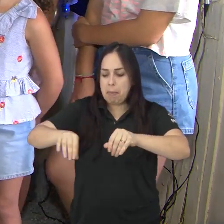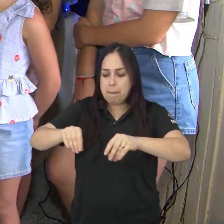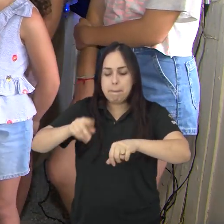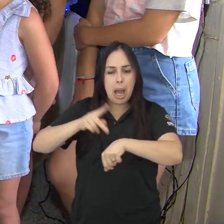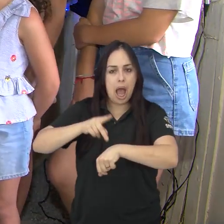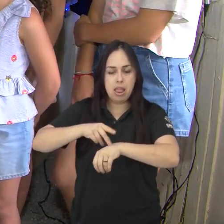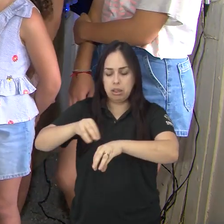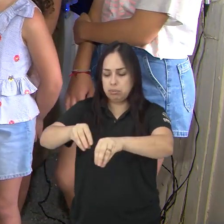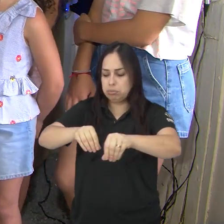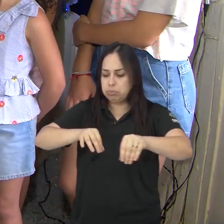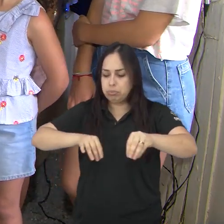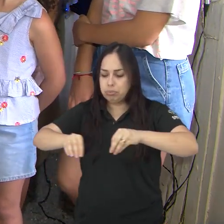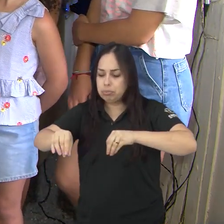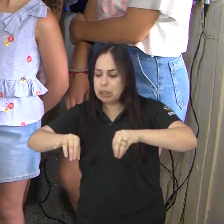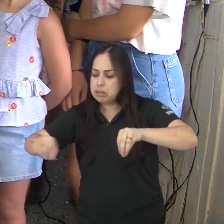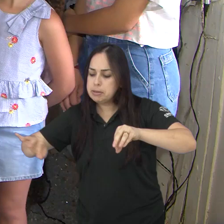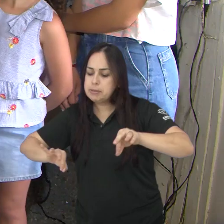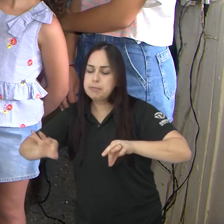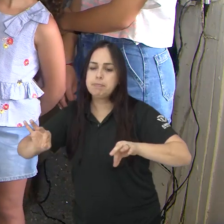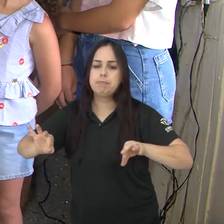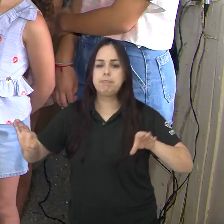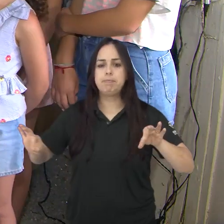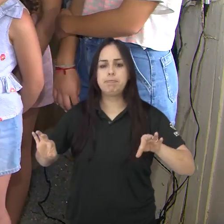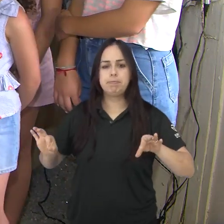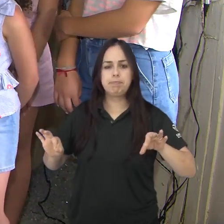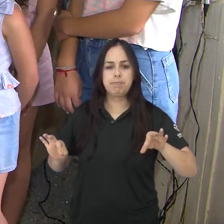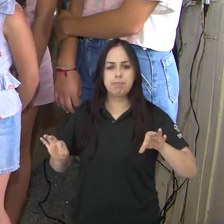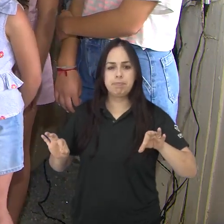as pedrinhas, coloca